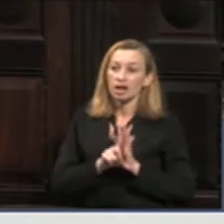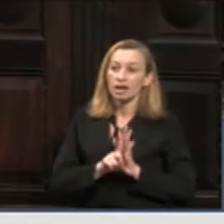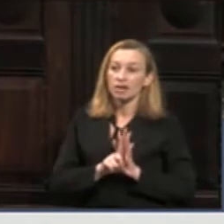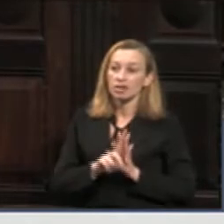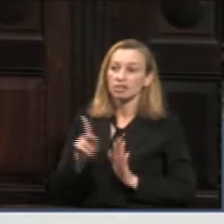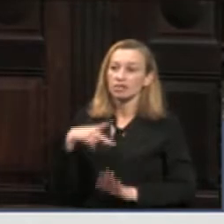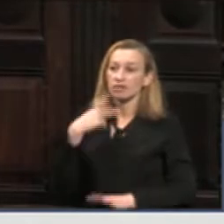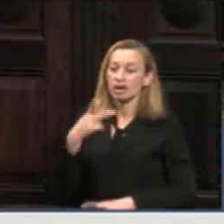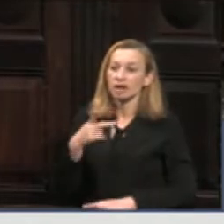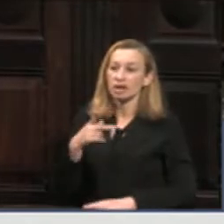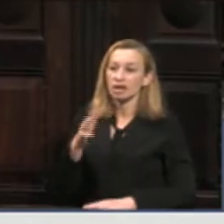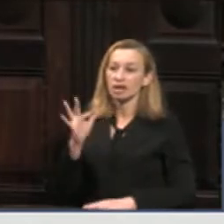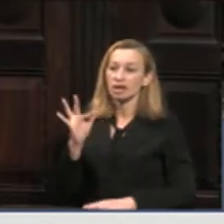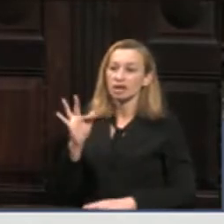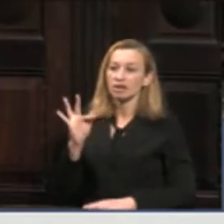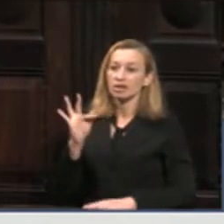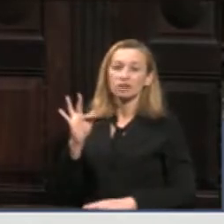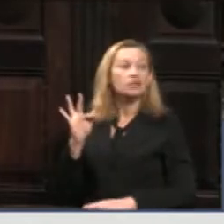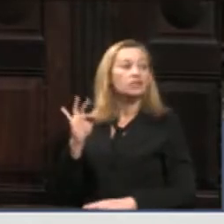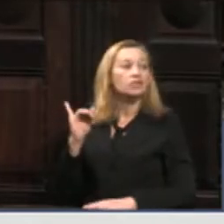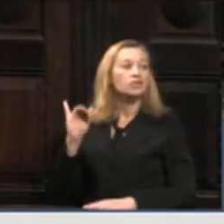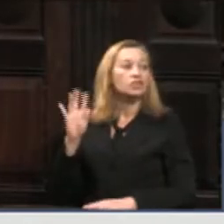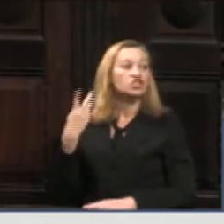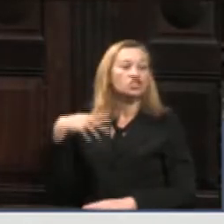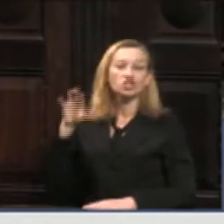que contrariando a Constituição,